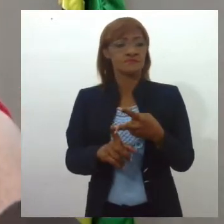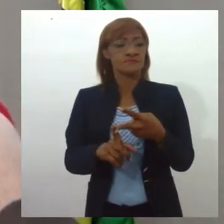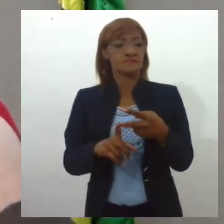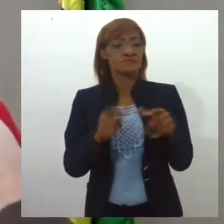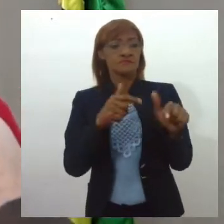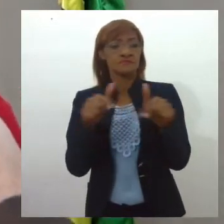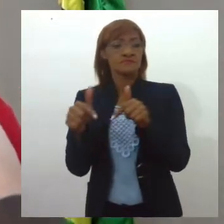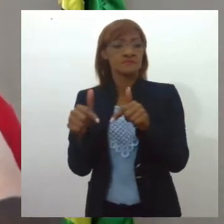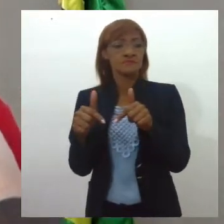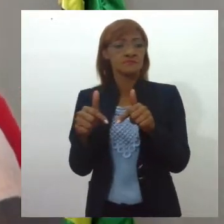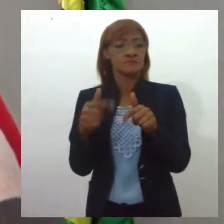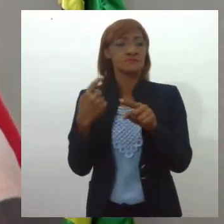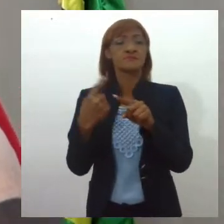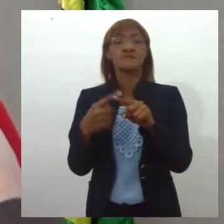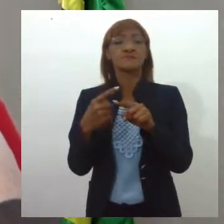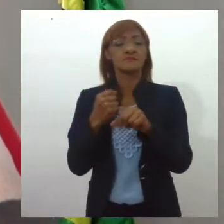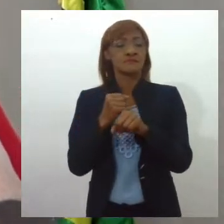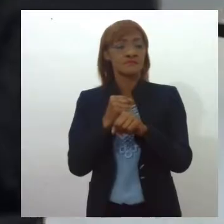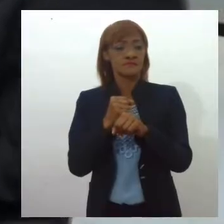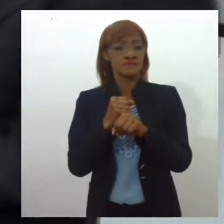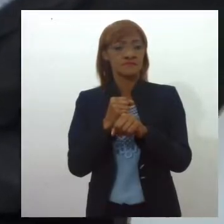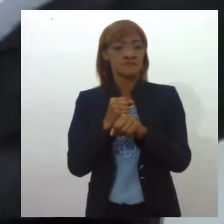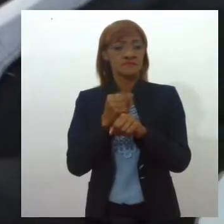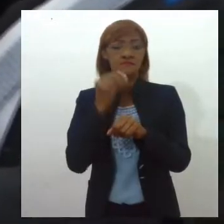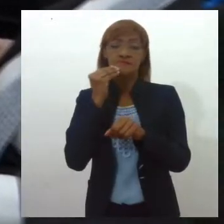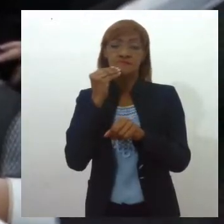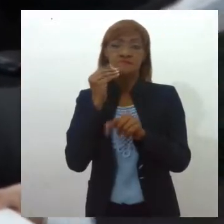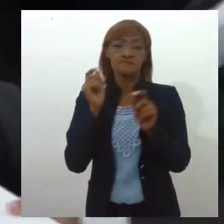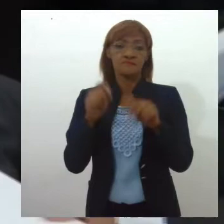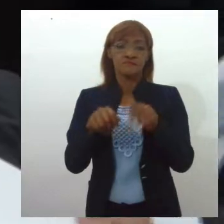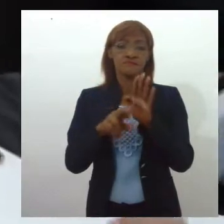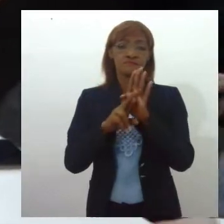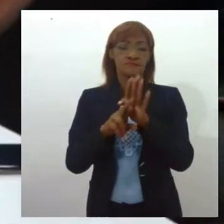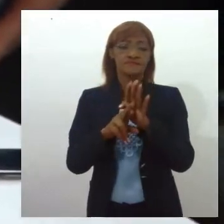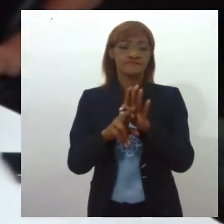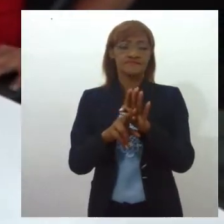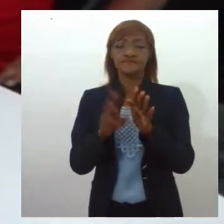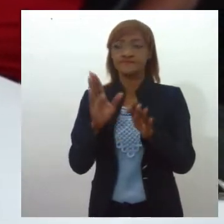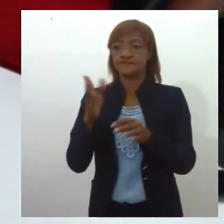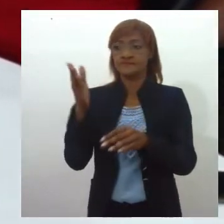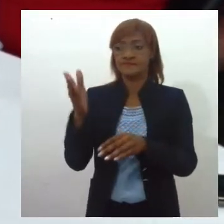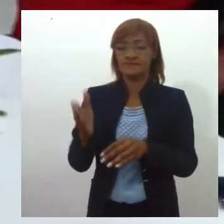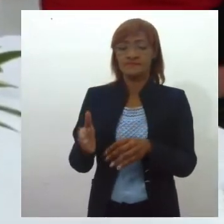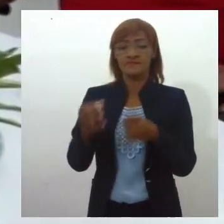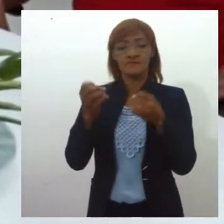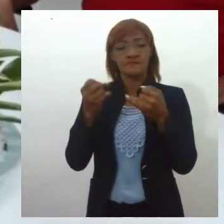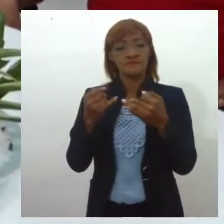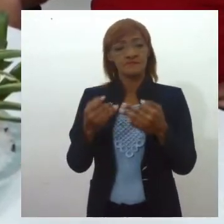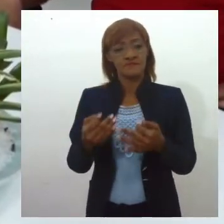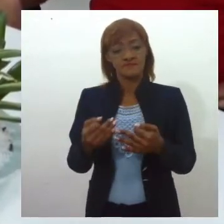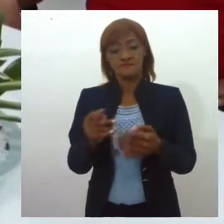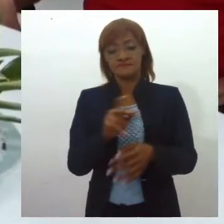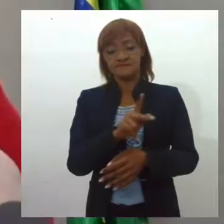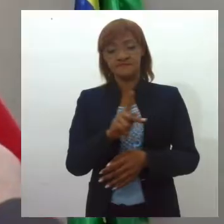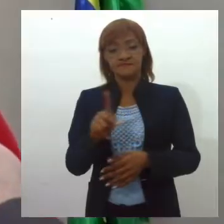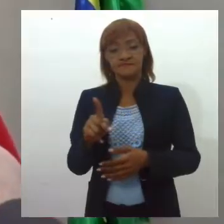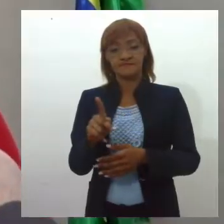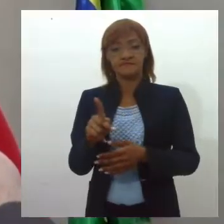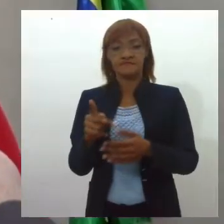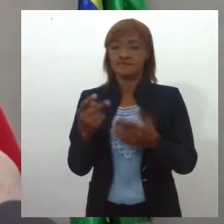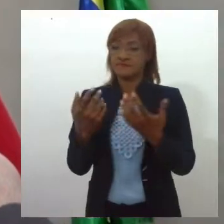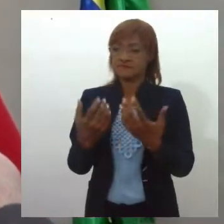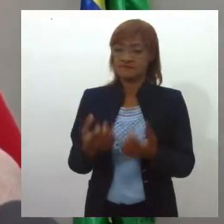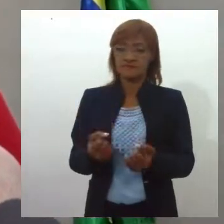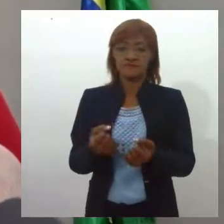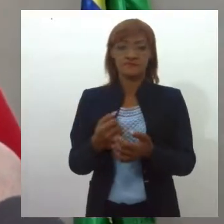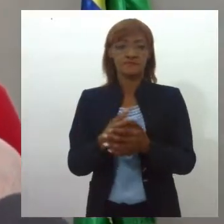ele conseguir para a gente tentar regulamentar. O representante da categoria falou sobre a receptividade do presidente Luciano Bispo. Ele veio